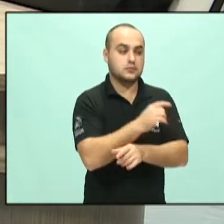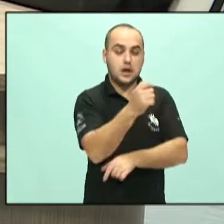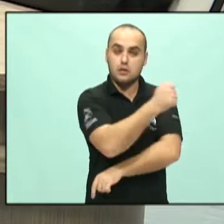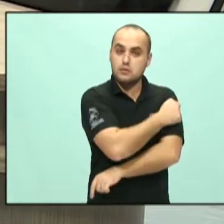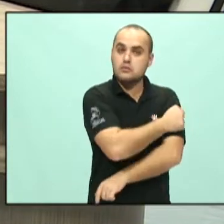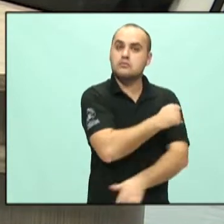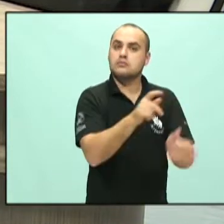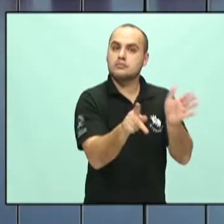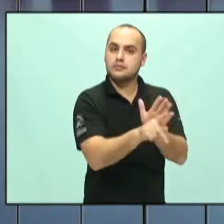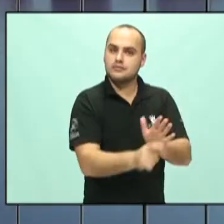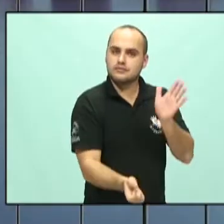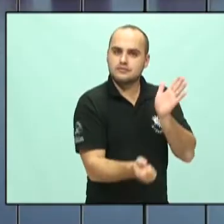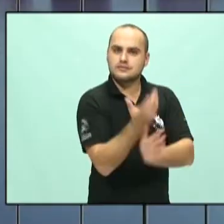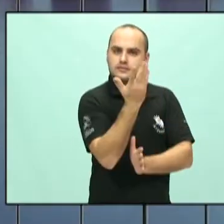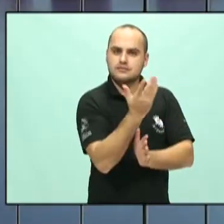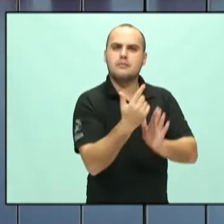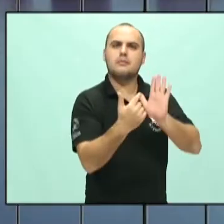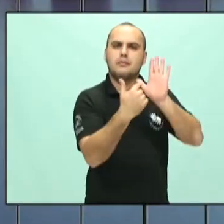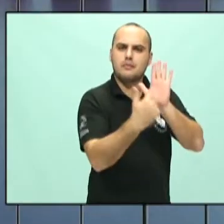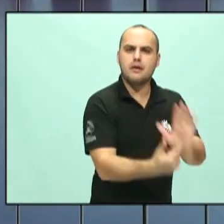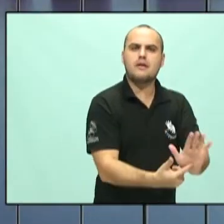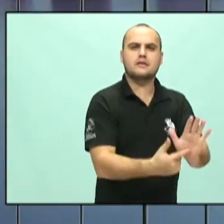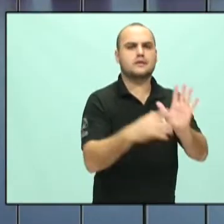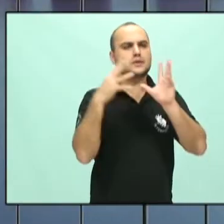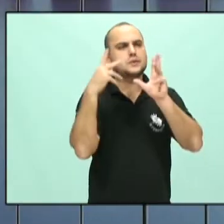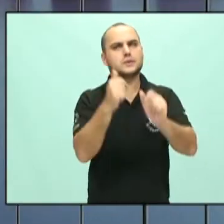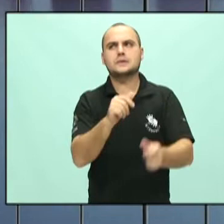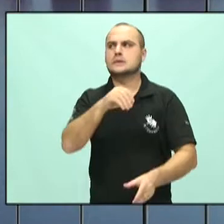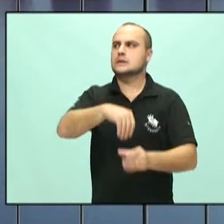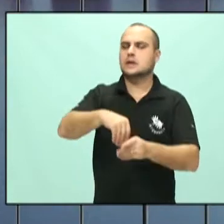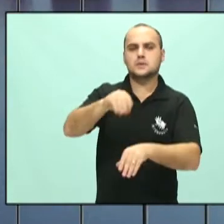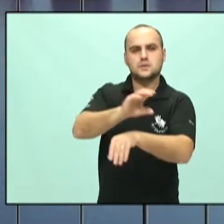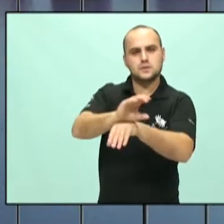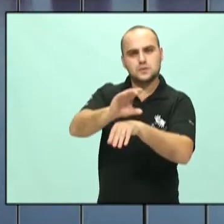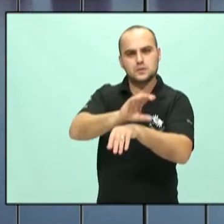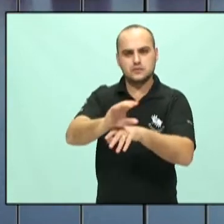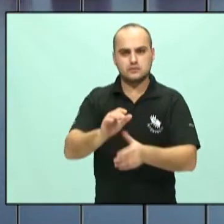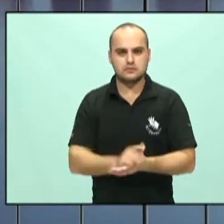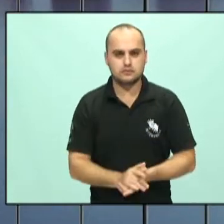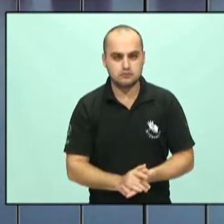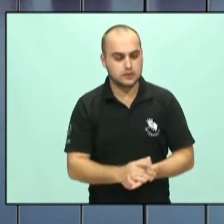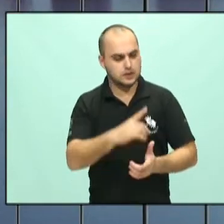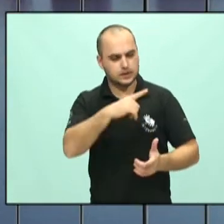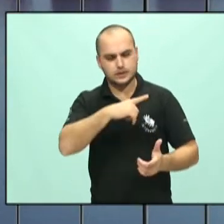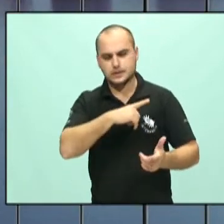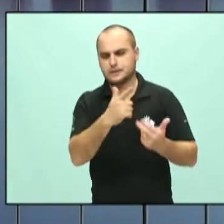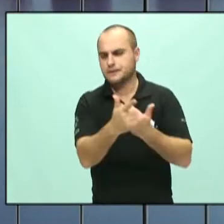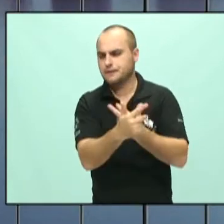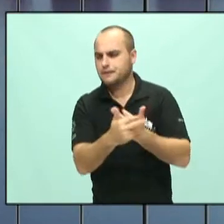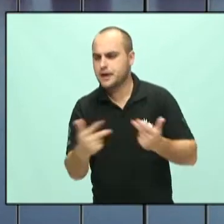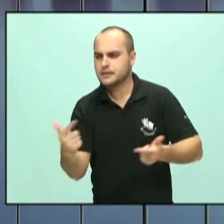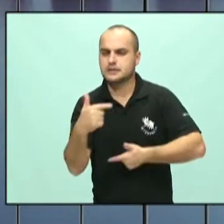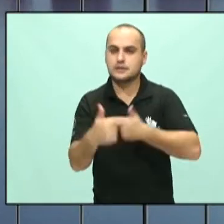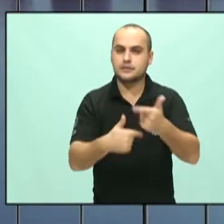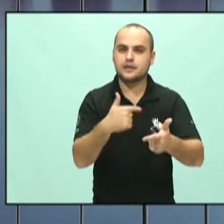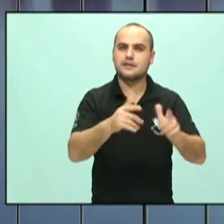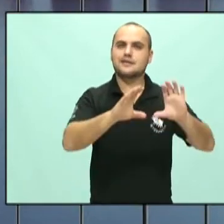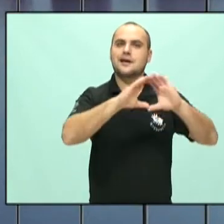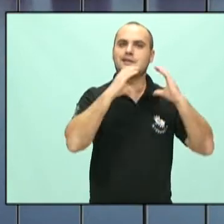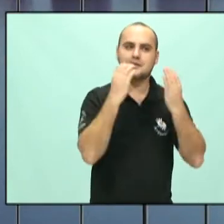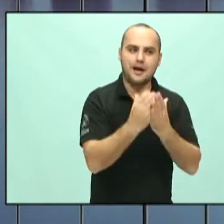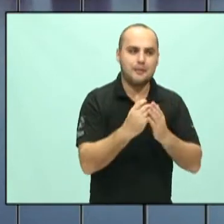mostram toda essa trajetória deles que eles tiveram no curso, realizam excelentes trabalhos e que a comunidade pode ver isso,